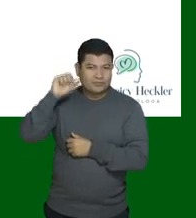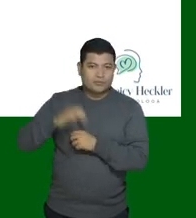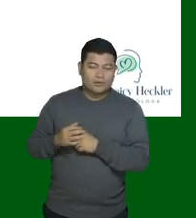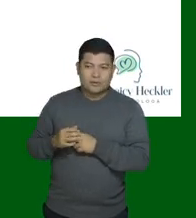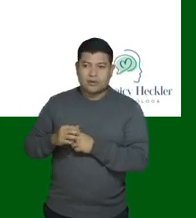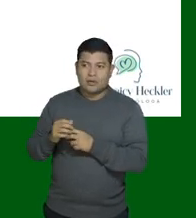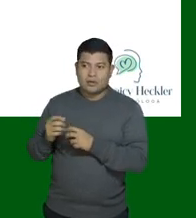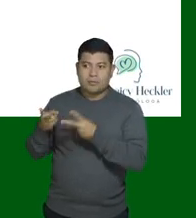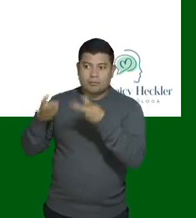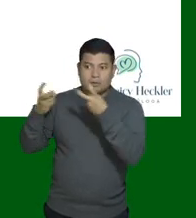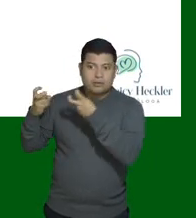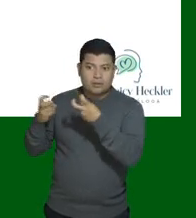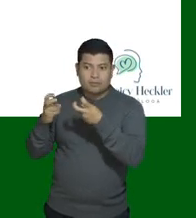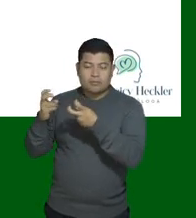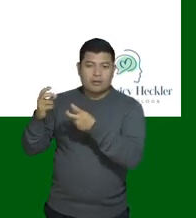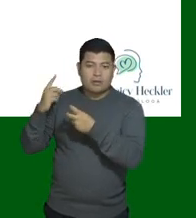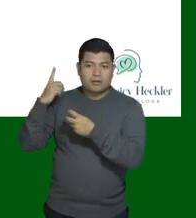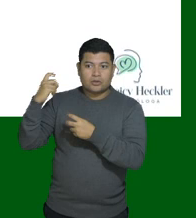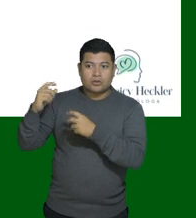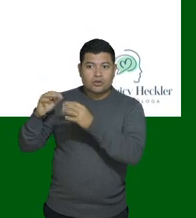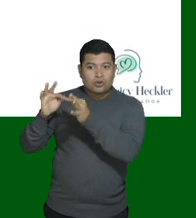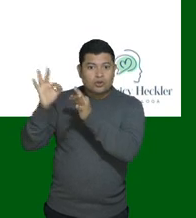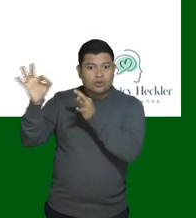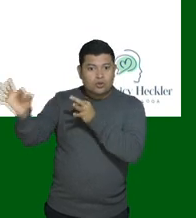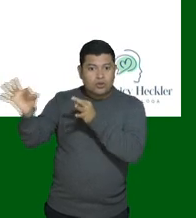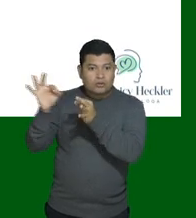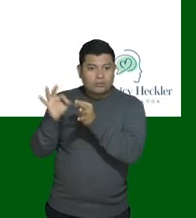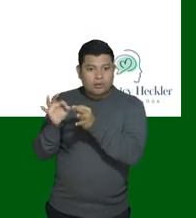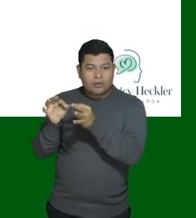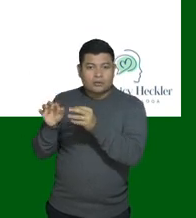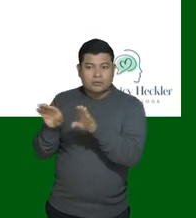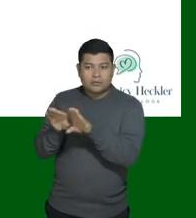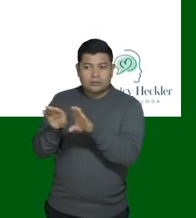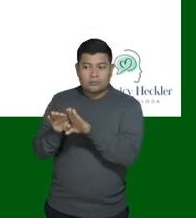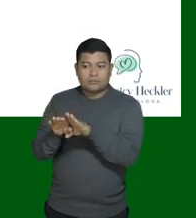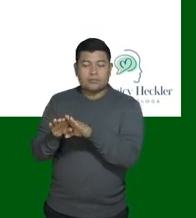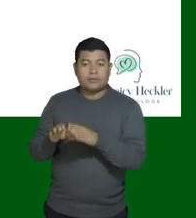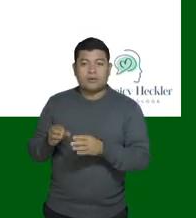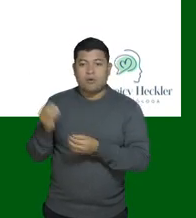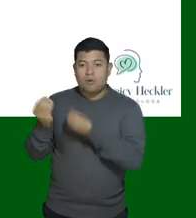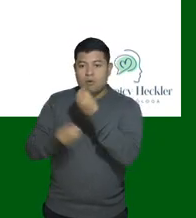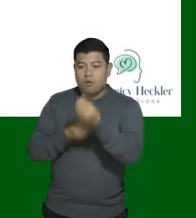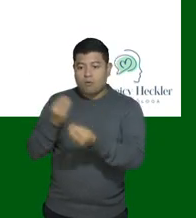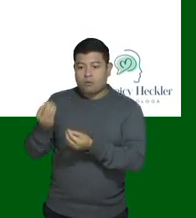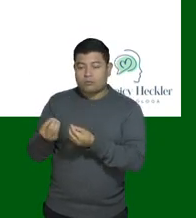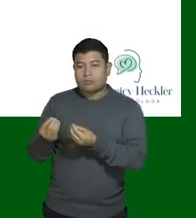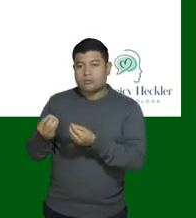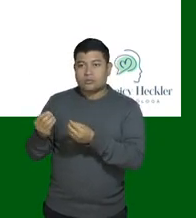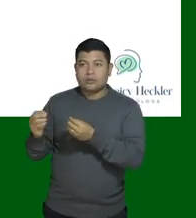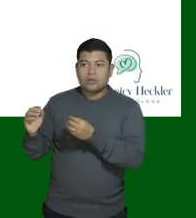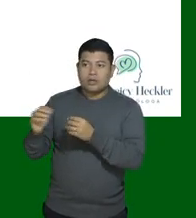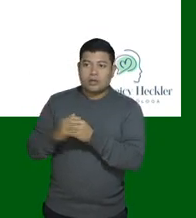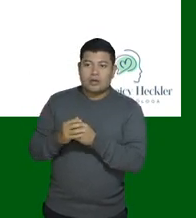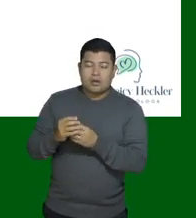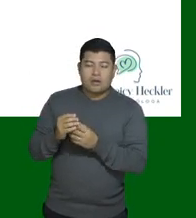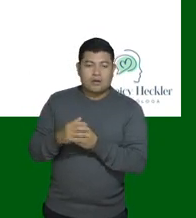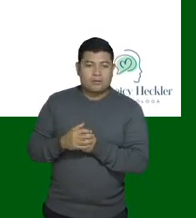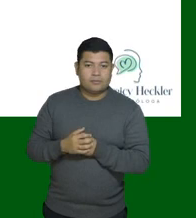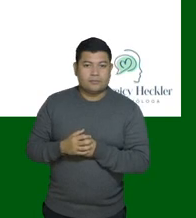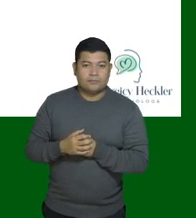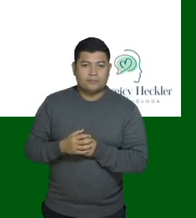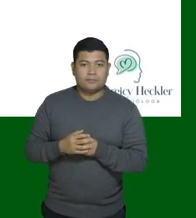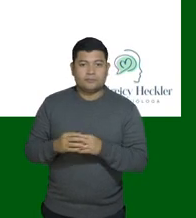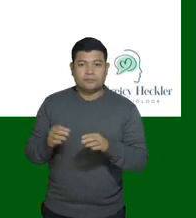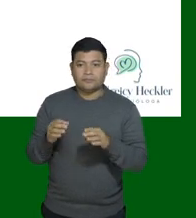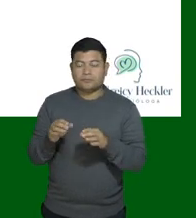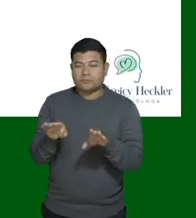som, localização e percepção desse som. Como foi, de onde veio e a capacidade de